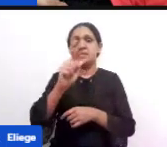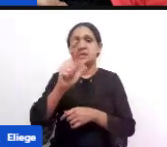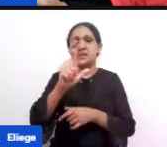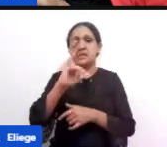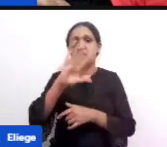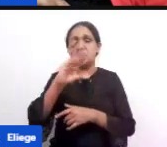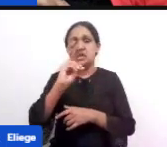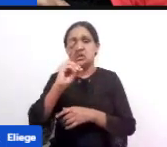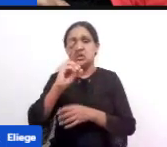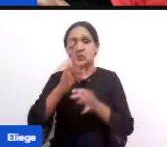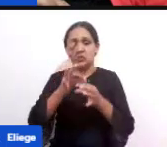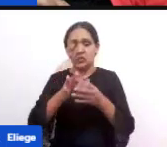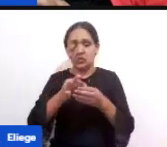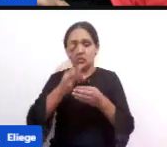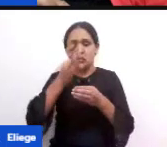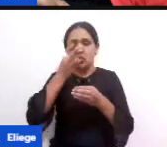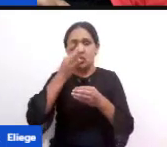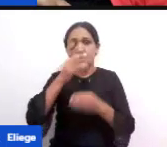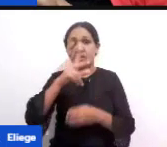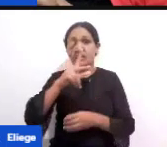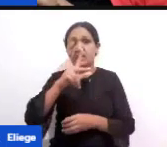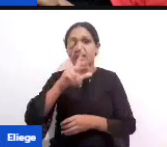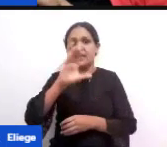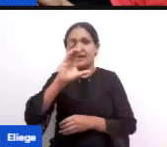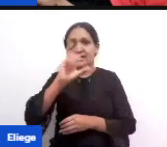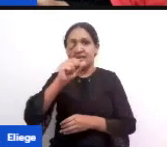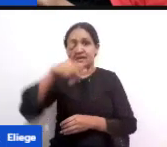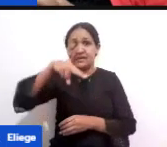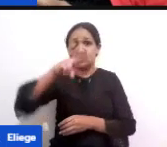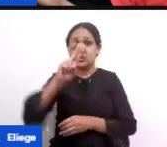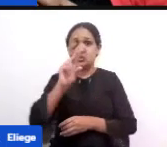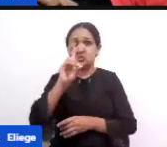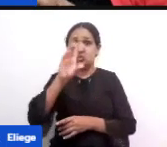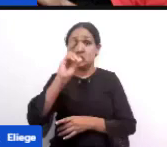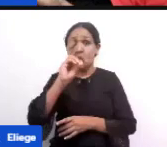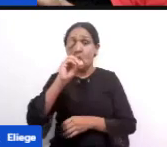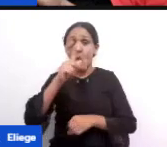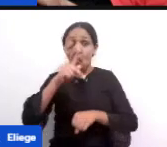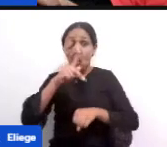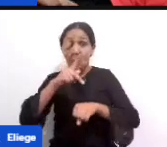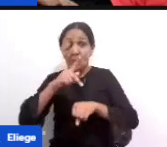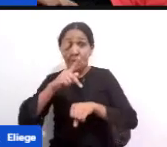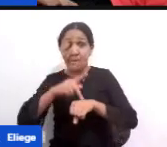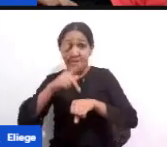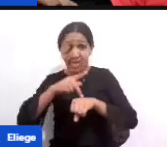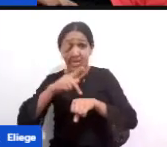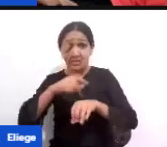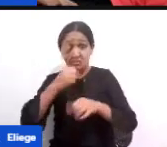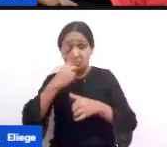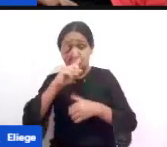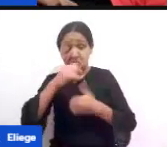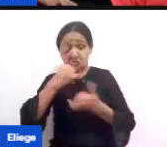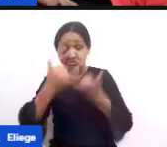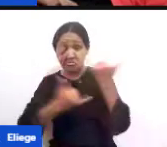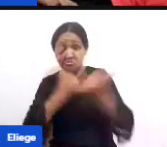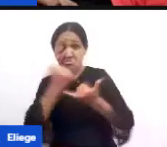canudos, até pedrinhas, porque depois ele pode pegar as pedrinhas e brincar das 5 Marias, né? Então ele também